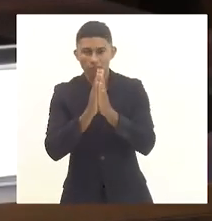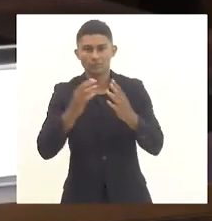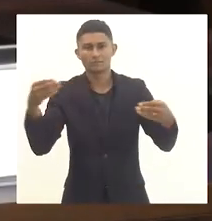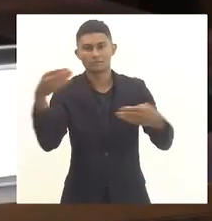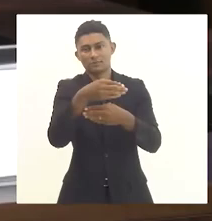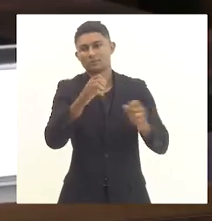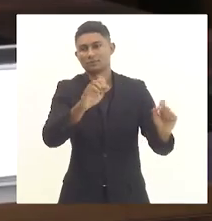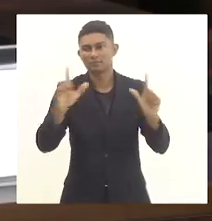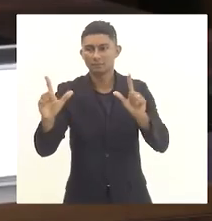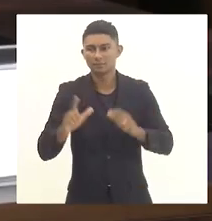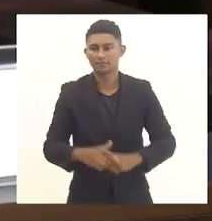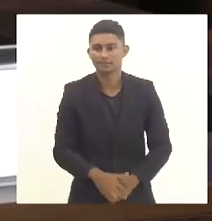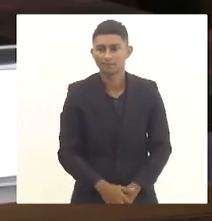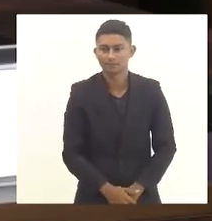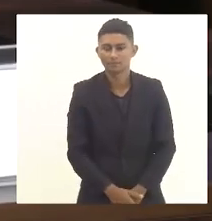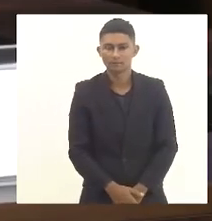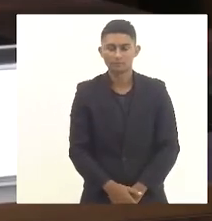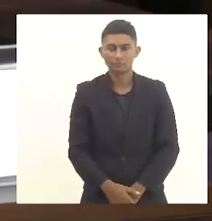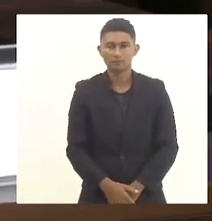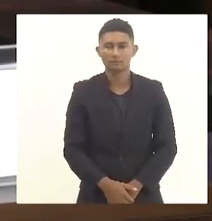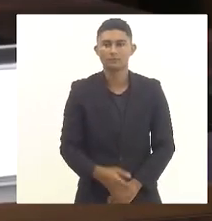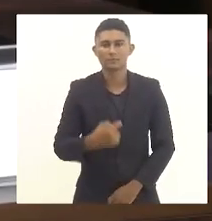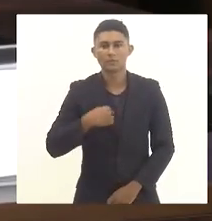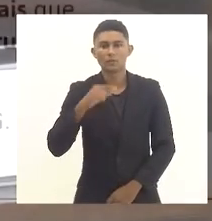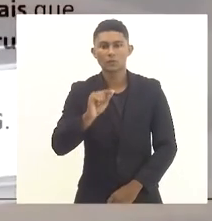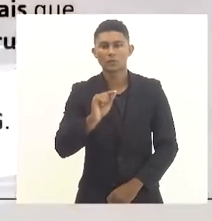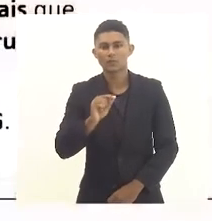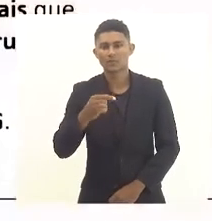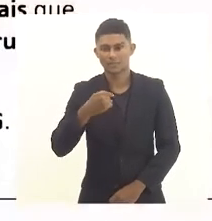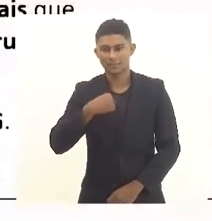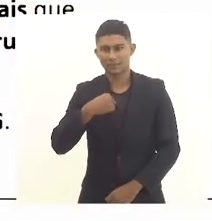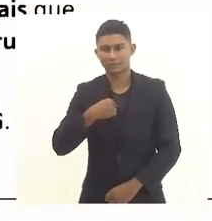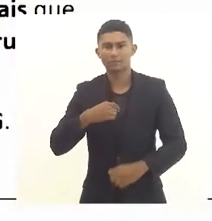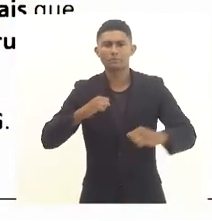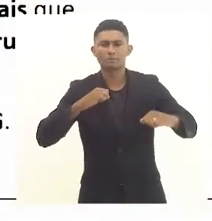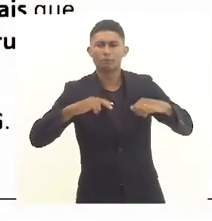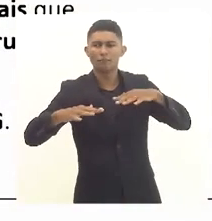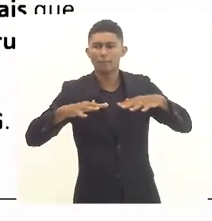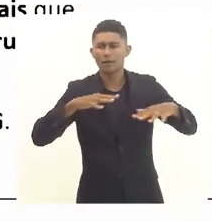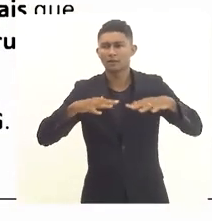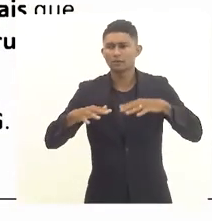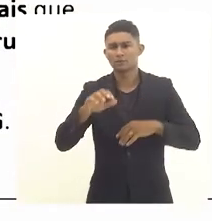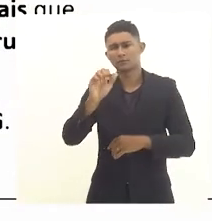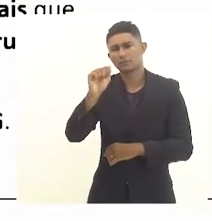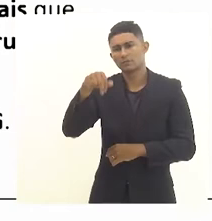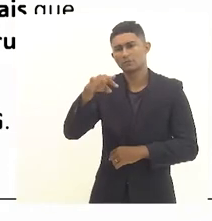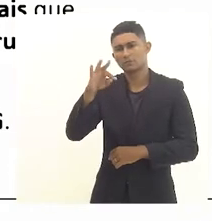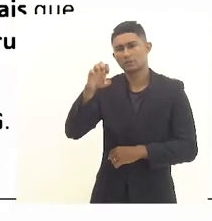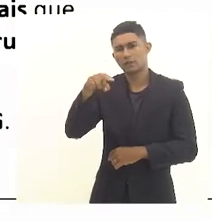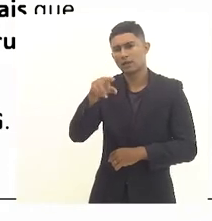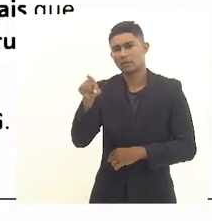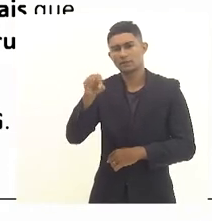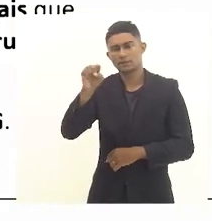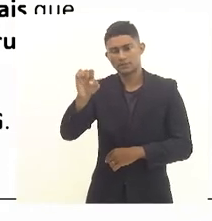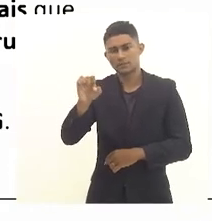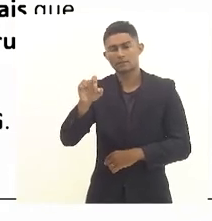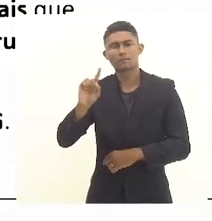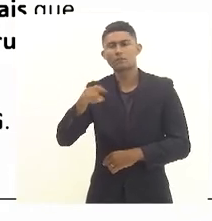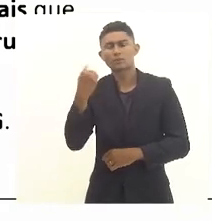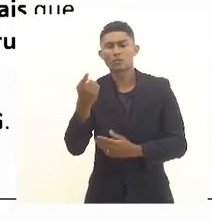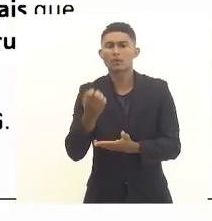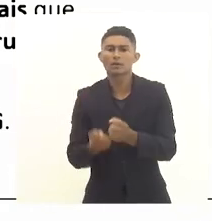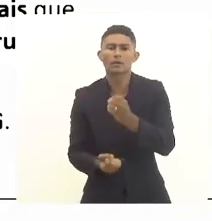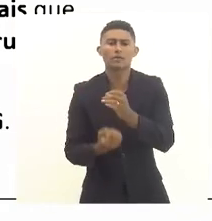agradeço. Eu sou porta-voz do Movimento Antênese, um movimento criado em maio de 2020, que nós fizemos o evento de um